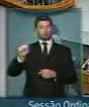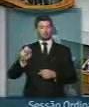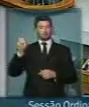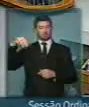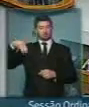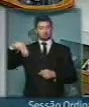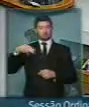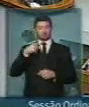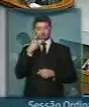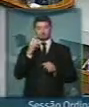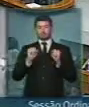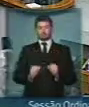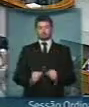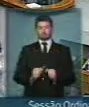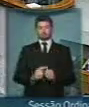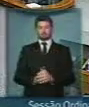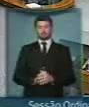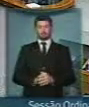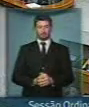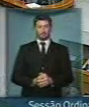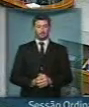5 minutos na tribuna, nobre deputado.